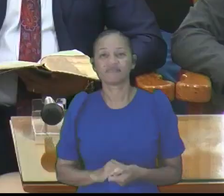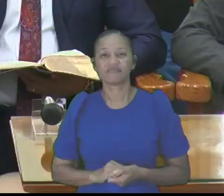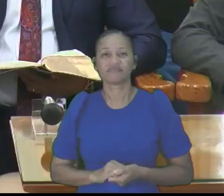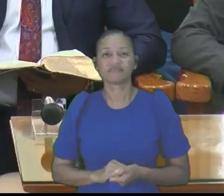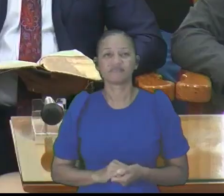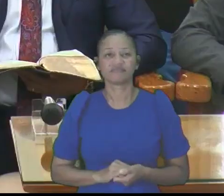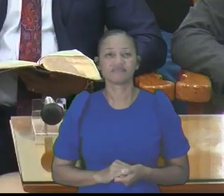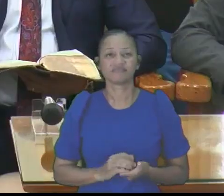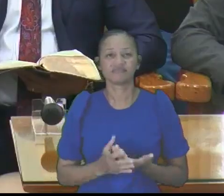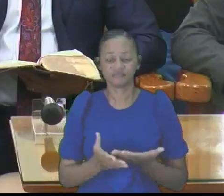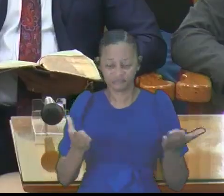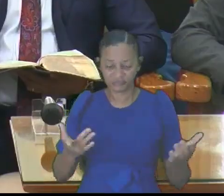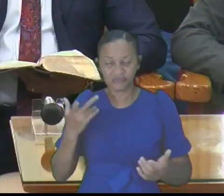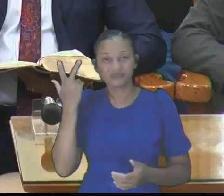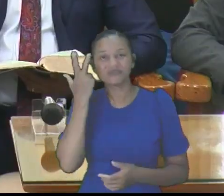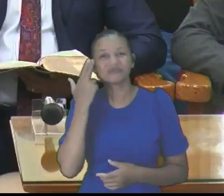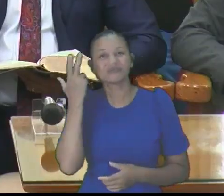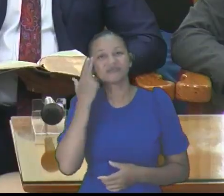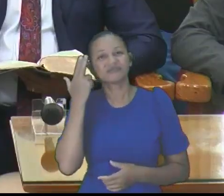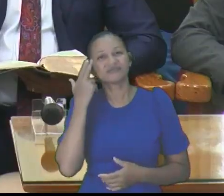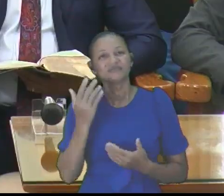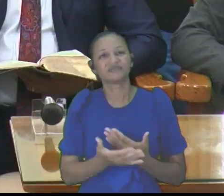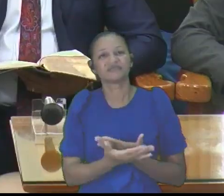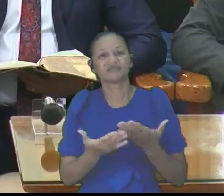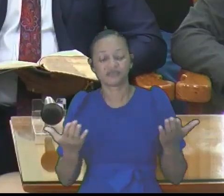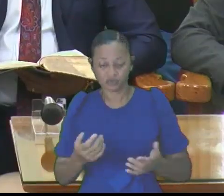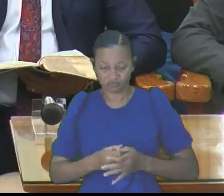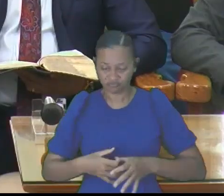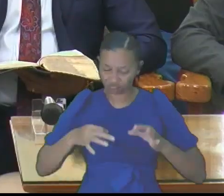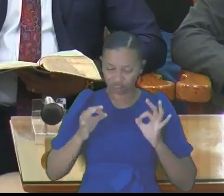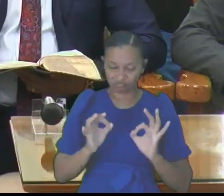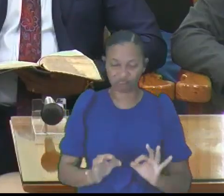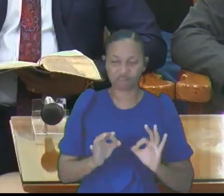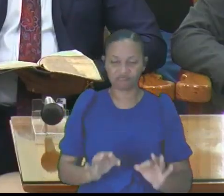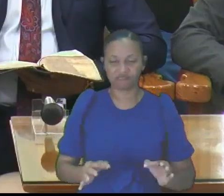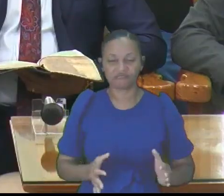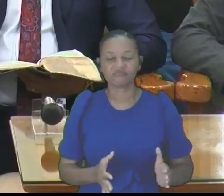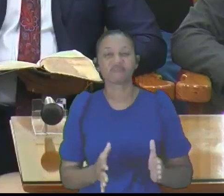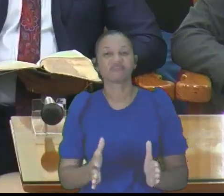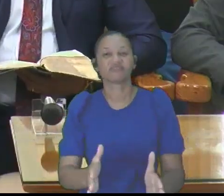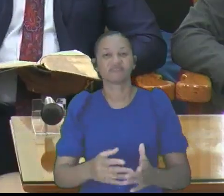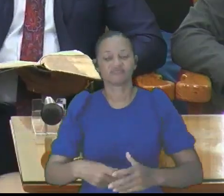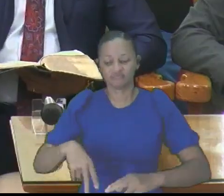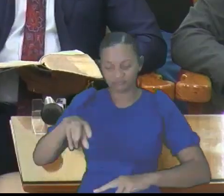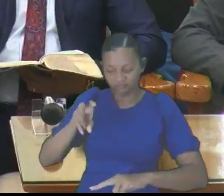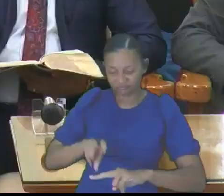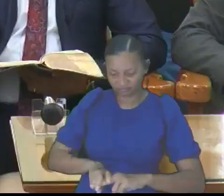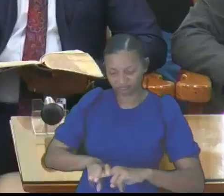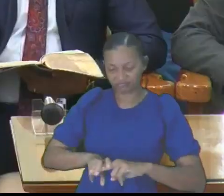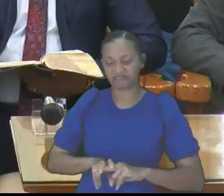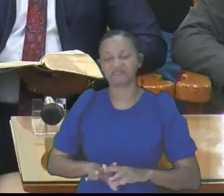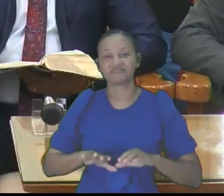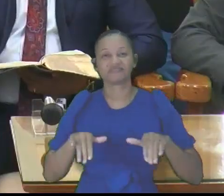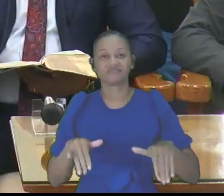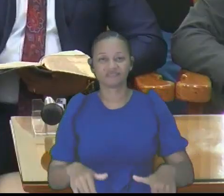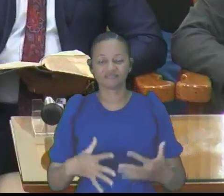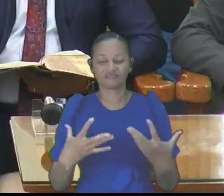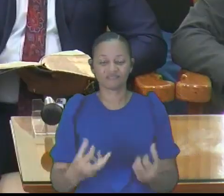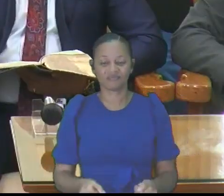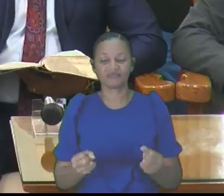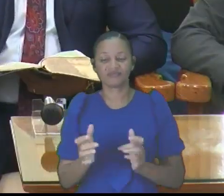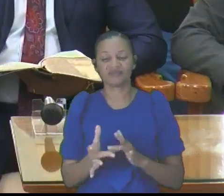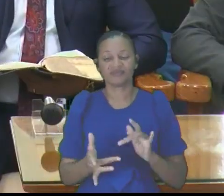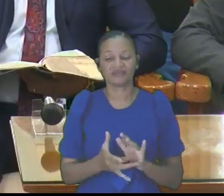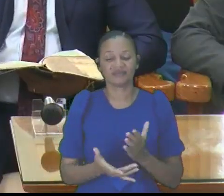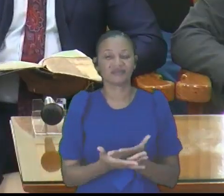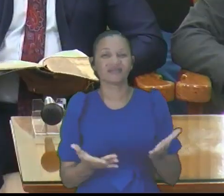O normal era ele estar ouvindo o evangelho. O ordinário seria ele estar sentado no banco ouvindo o evangelho e aceitar Jesus.